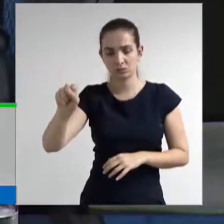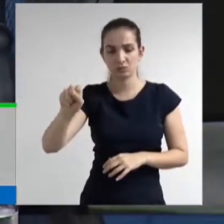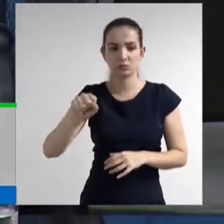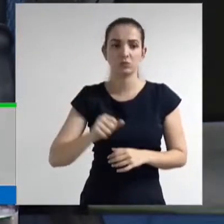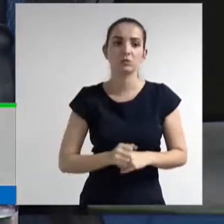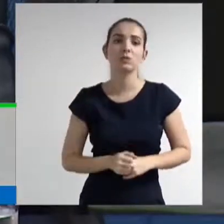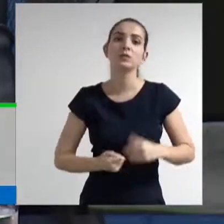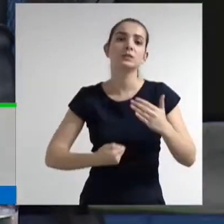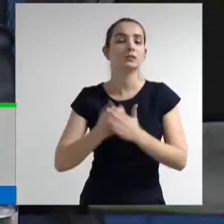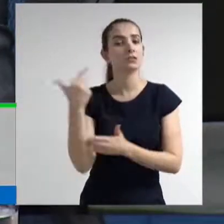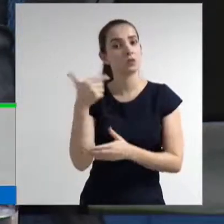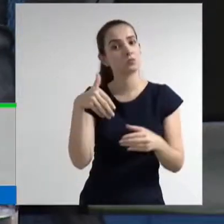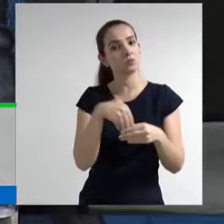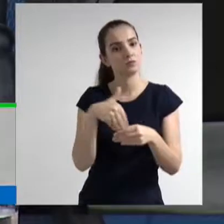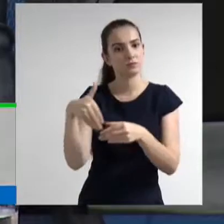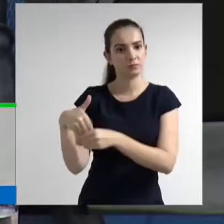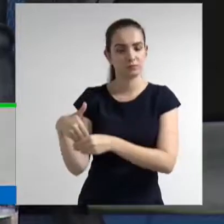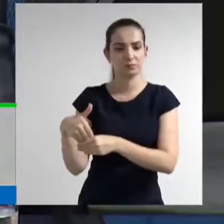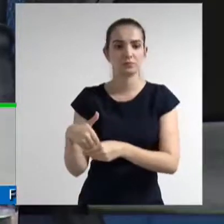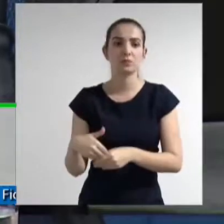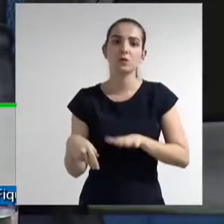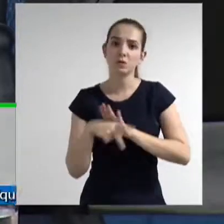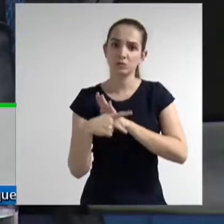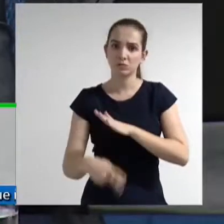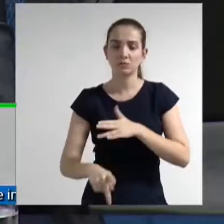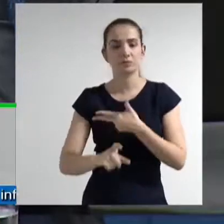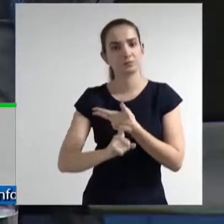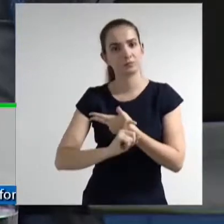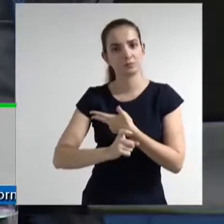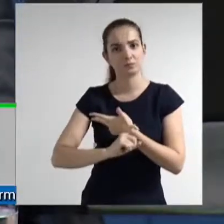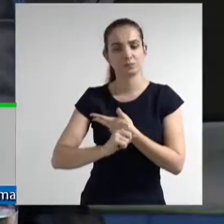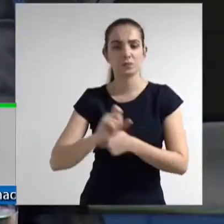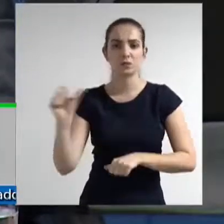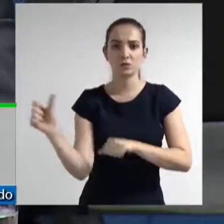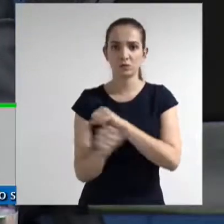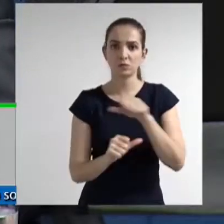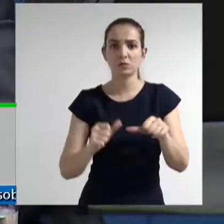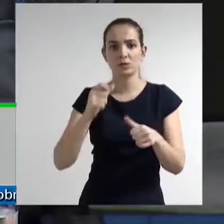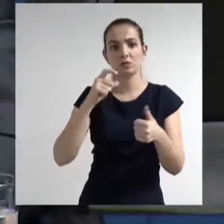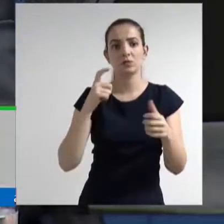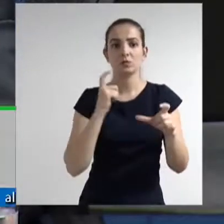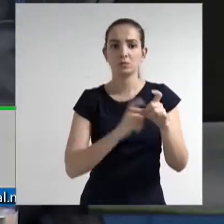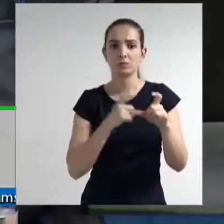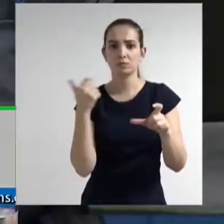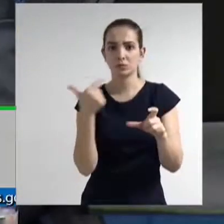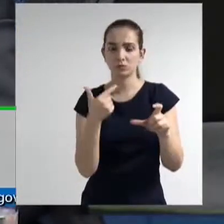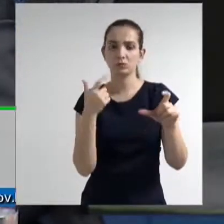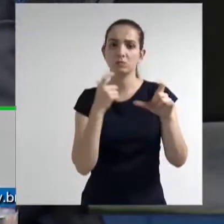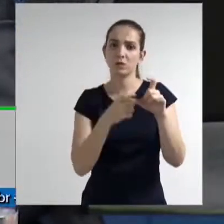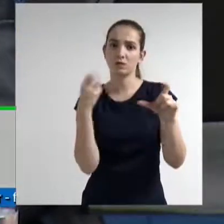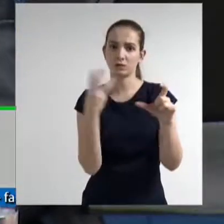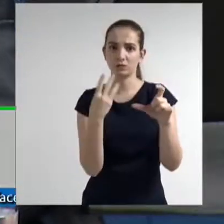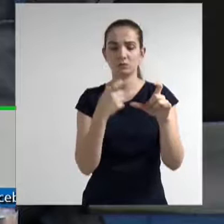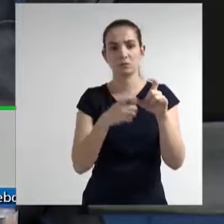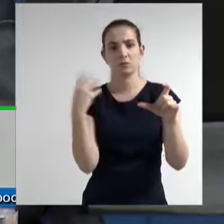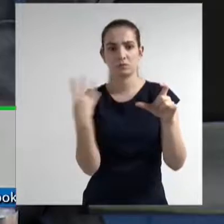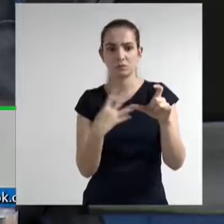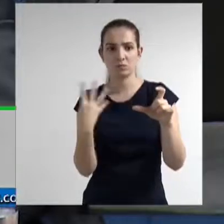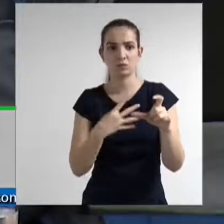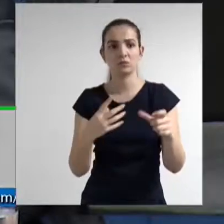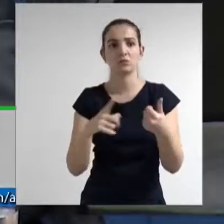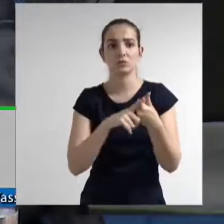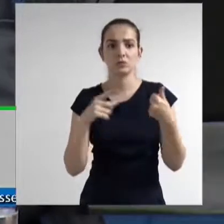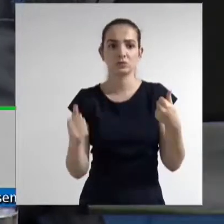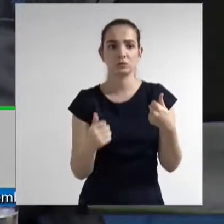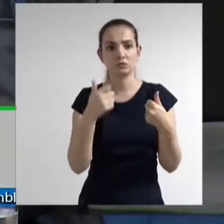009/2018 em segunda votação, de autoria do Poder Executivo, que altera a redação dos parágrafos 2º, 3º, 4º do artigo 2, inciso